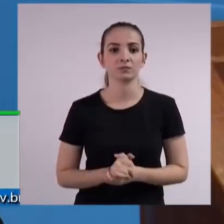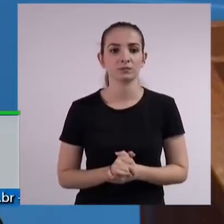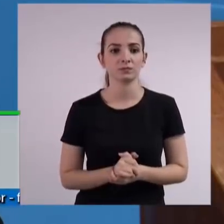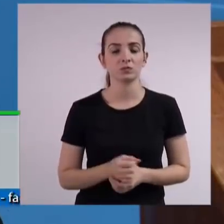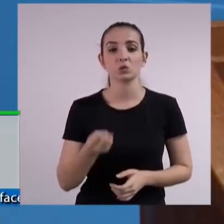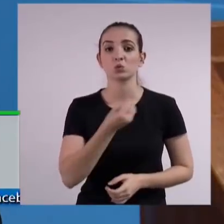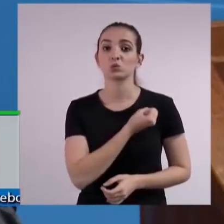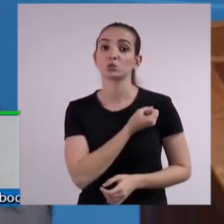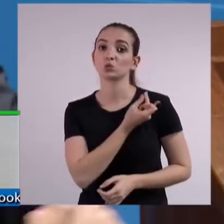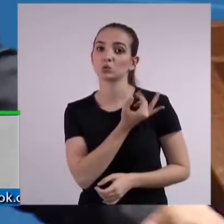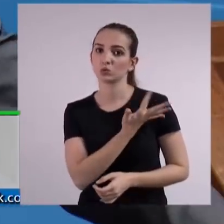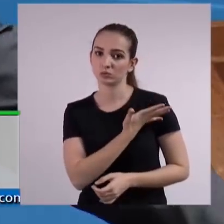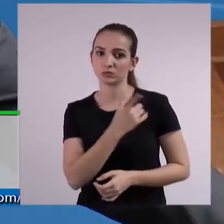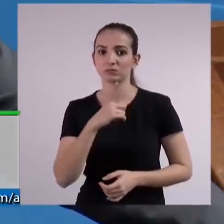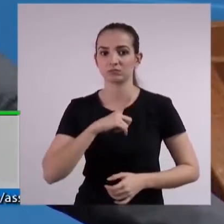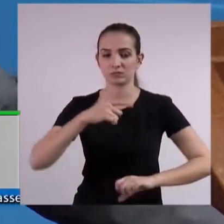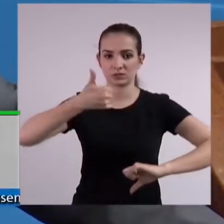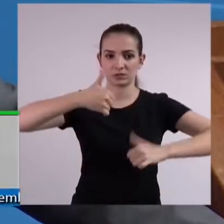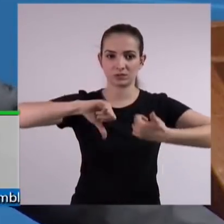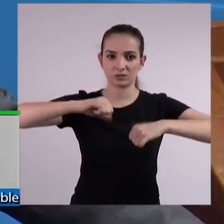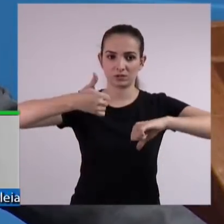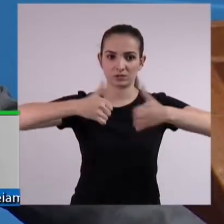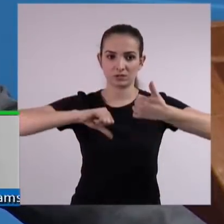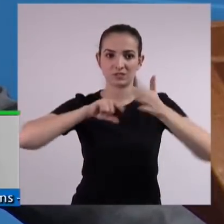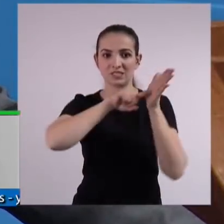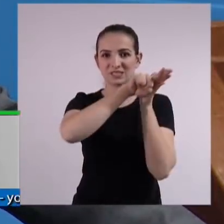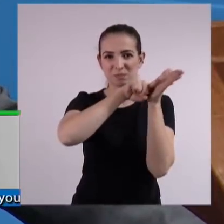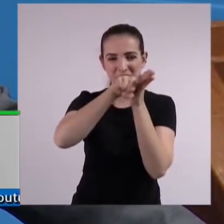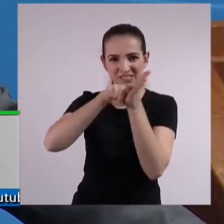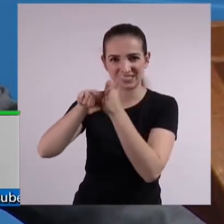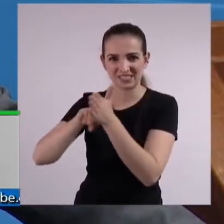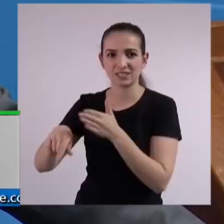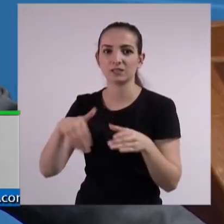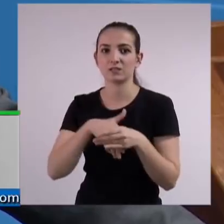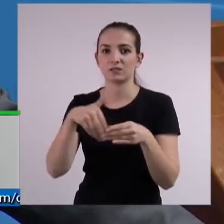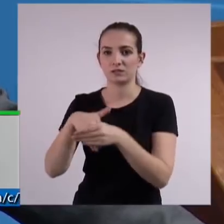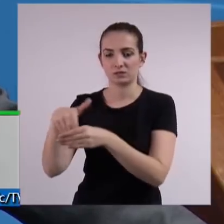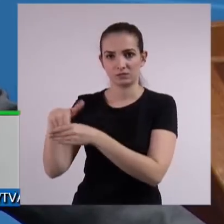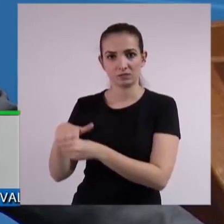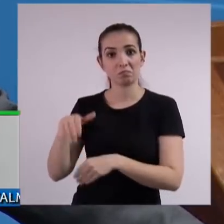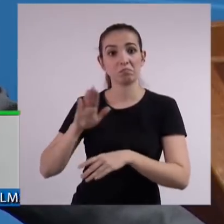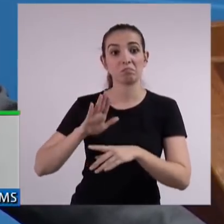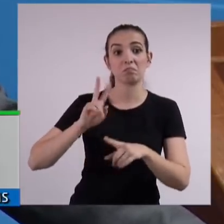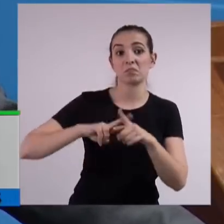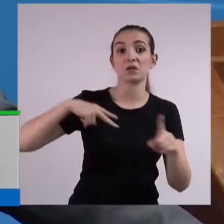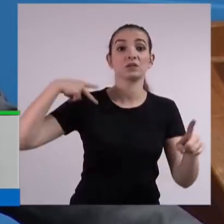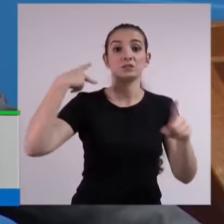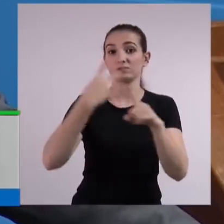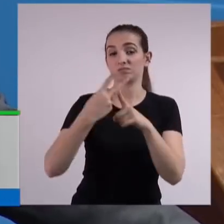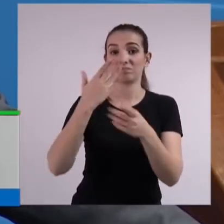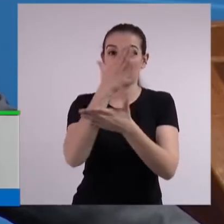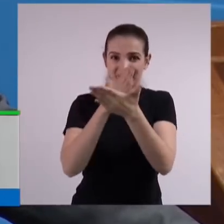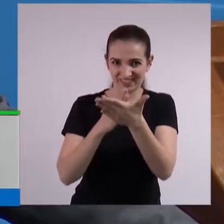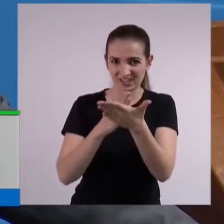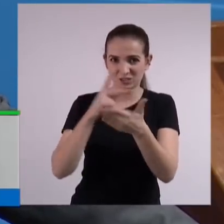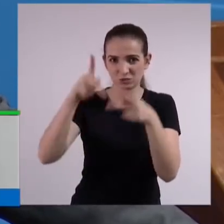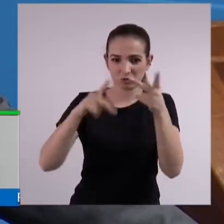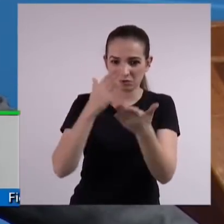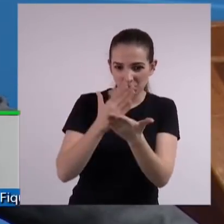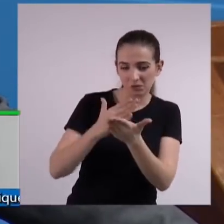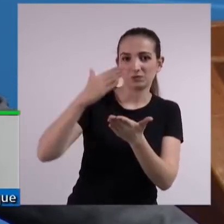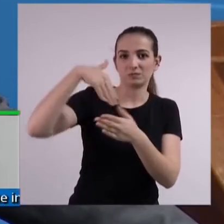dos números que você avalia nas pesquisas eleitorais, em que mais da metade da população ainda